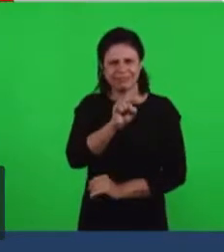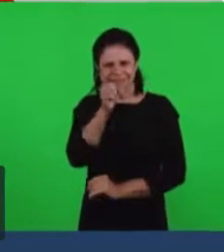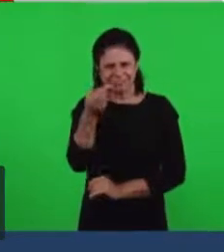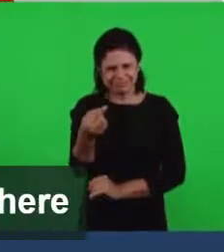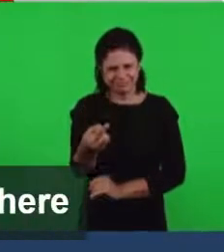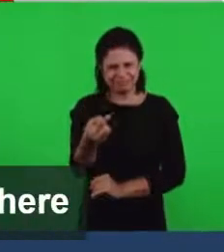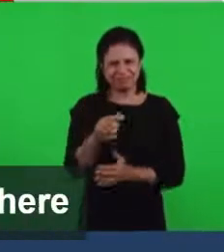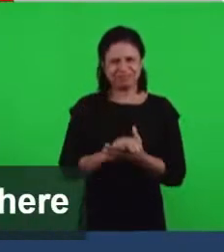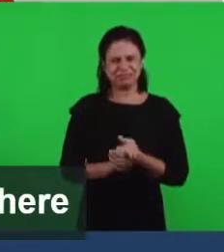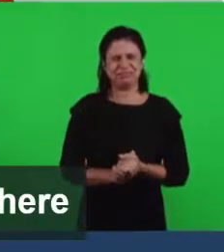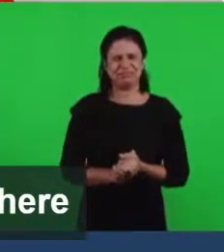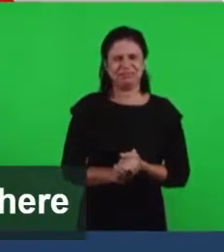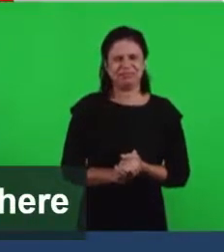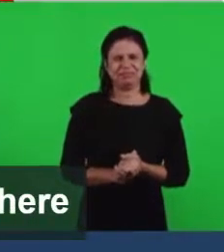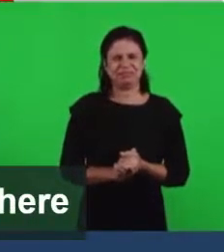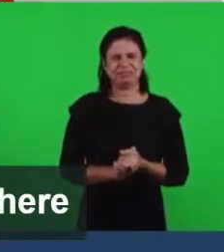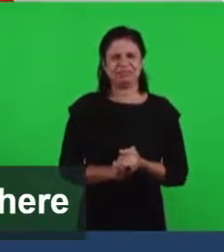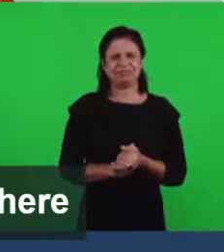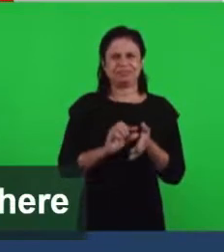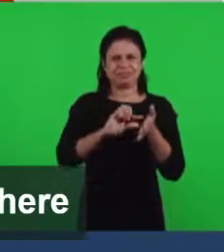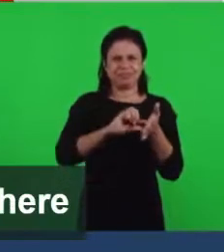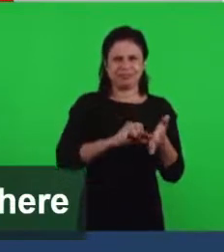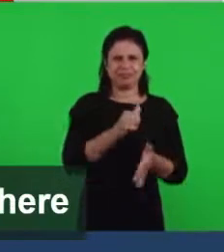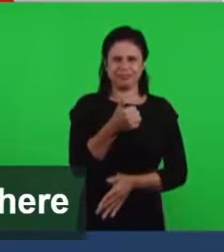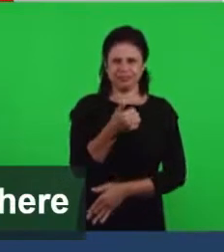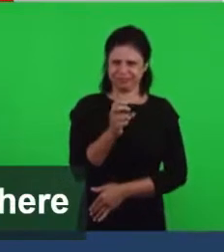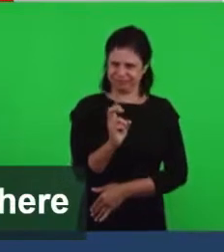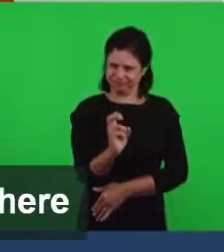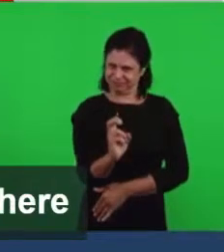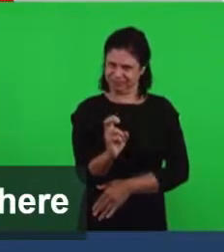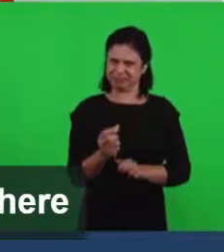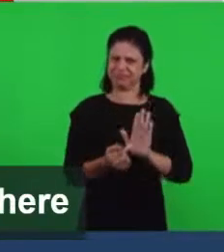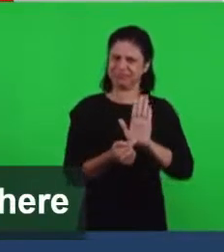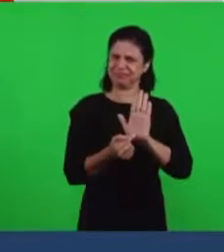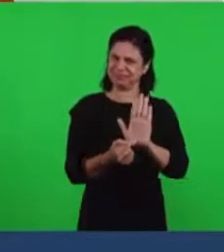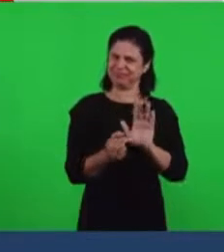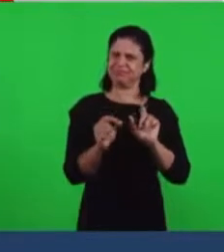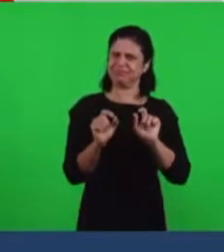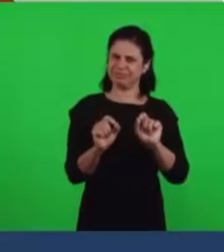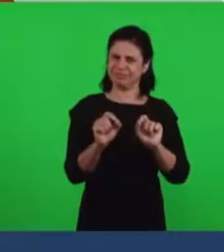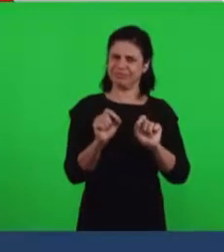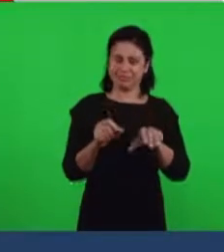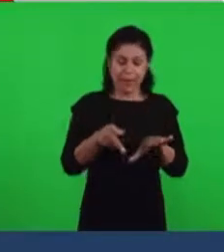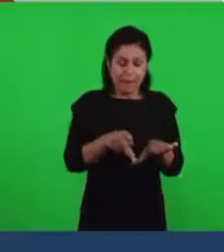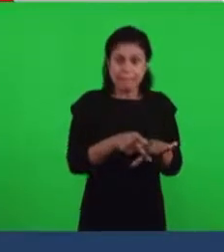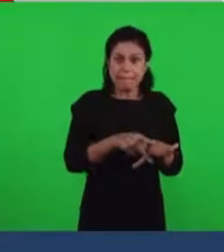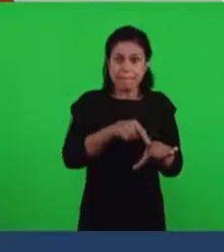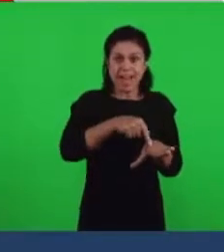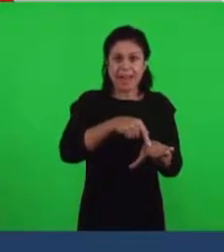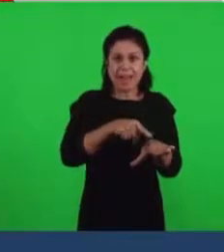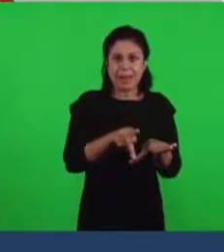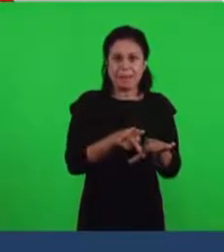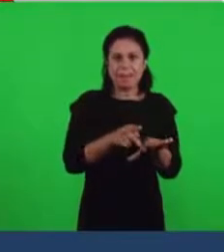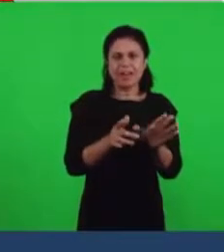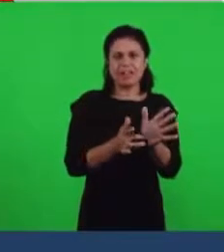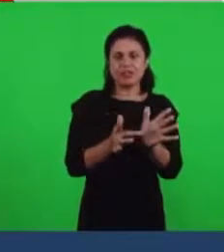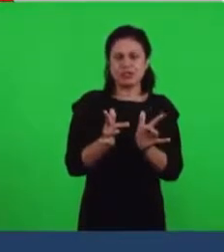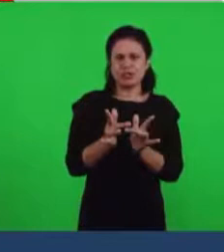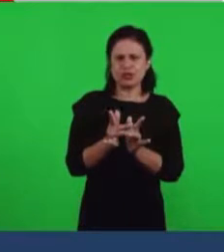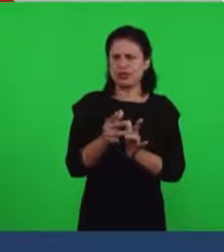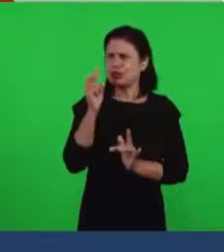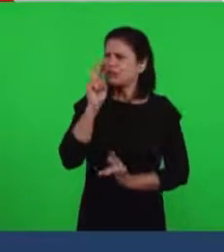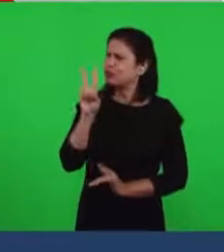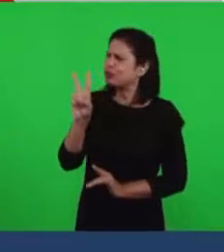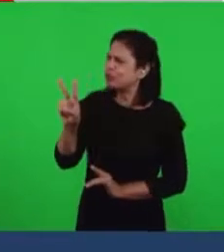vem a descrição do verso 15 e 19 na linha da sucessão nos pega o senhor jesus e eles e os seus